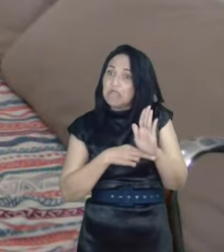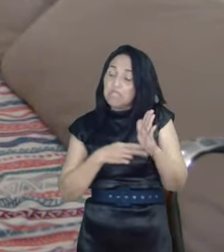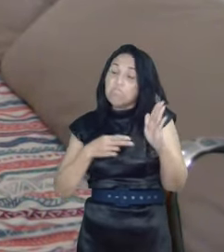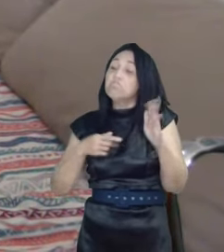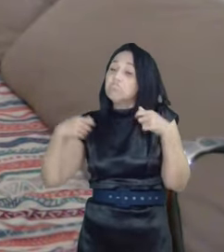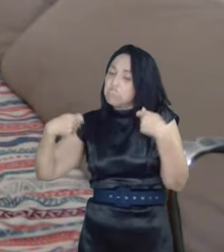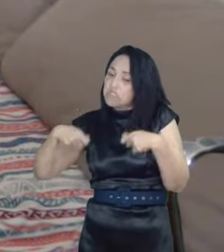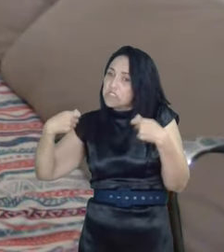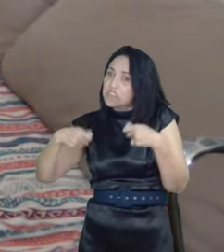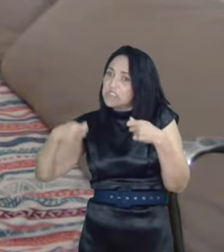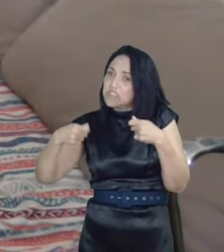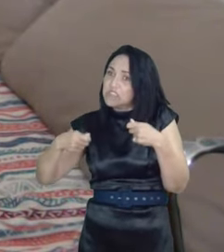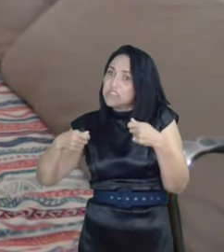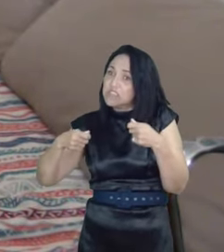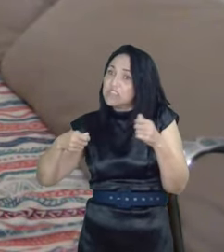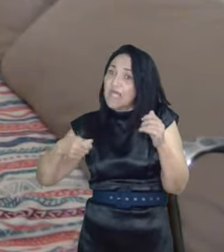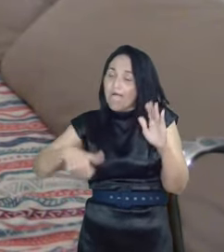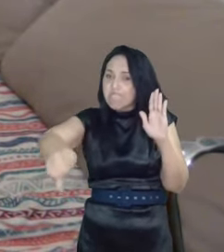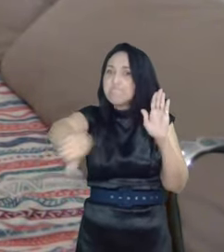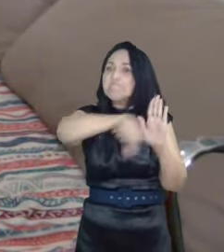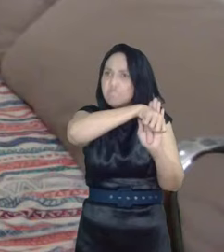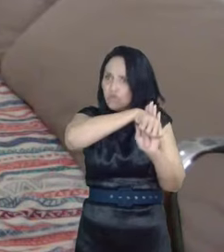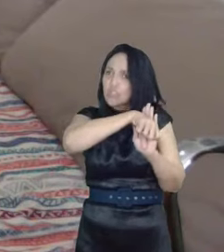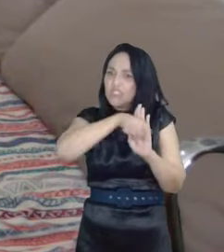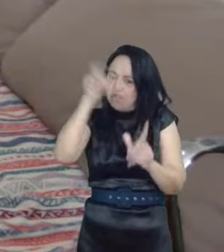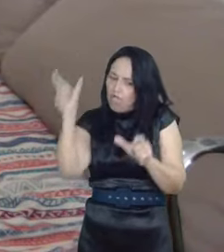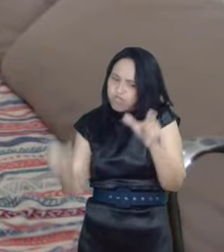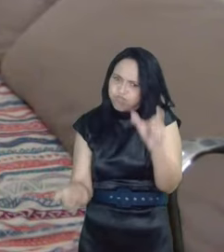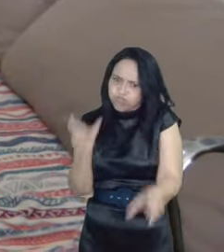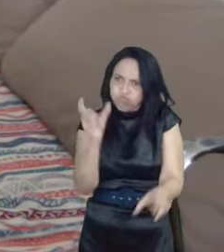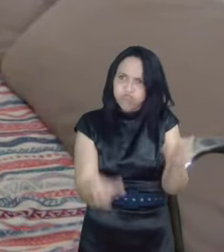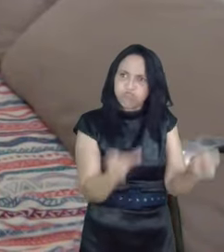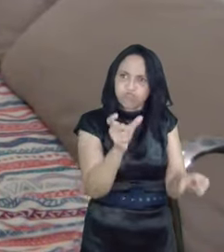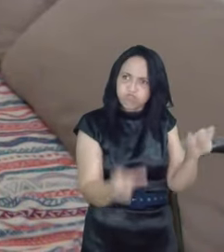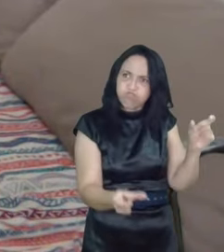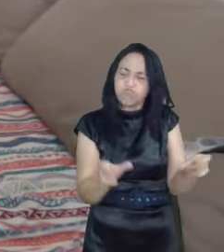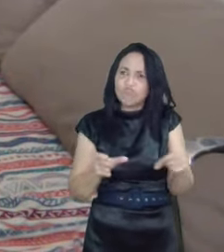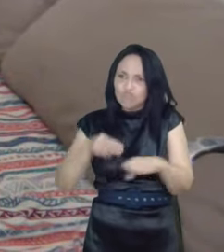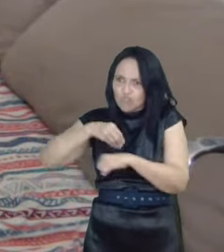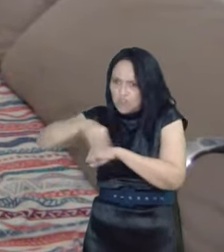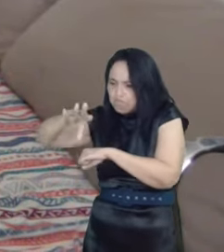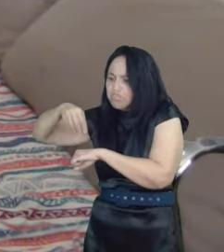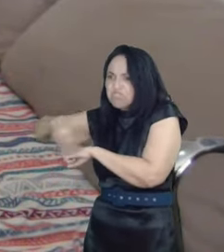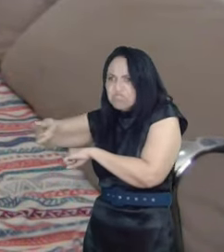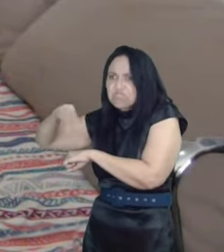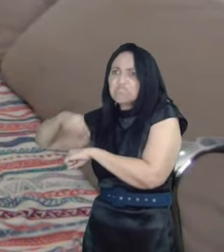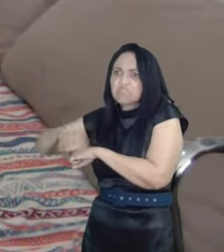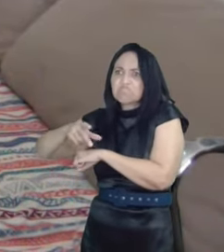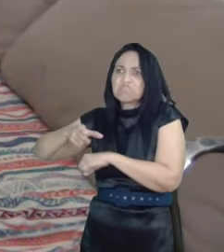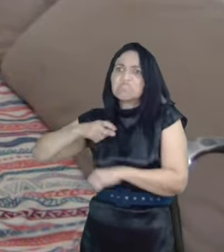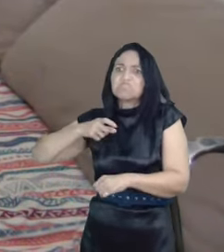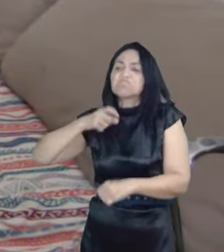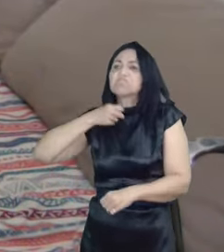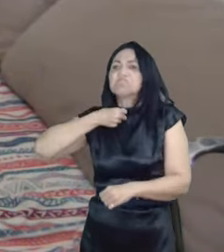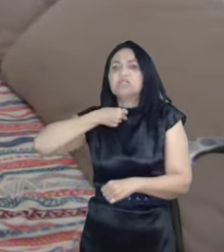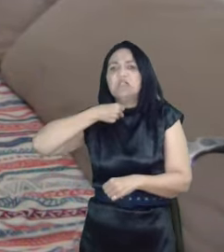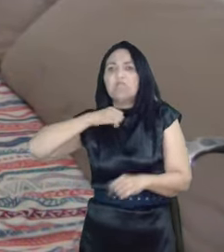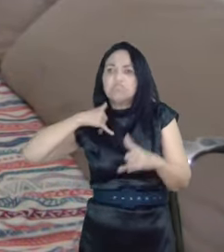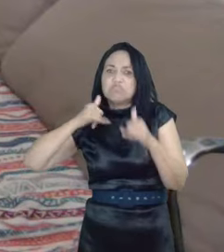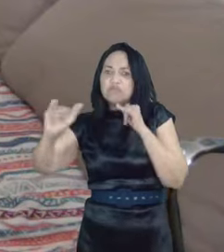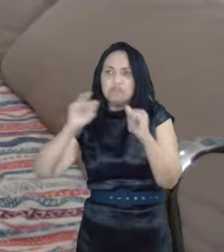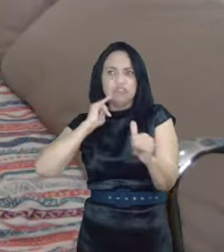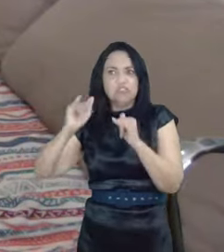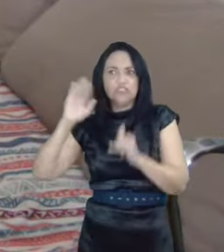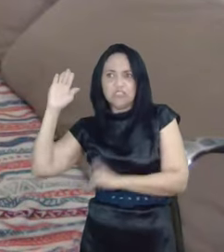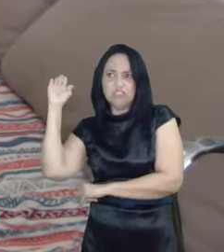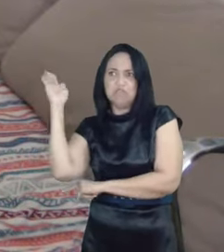E a gente não consegue mais continuar desse jeito. Ontem o PT no Senado lembrou de um alerta que foi feito pelo jornalista e escritor